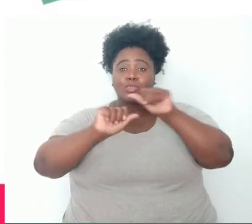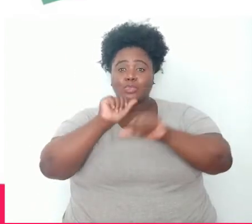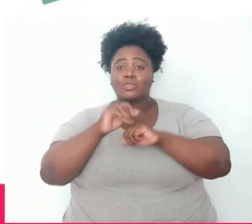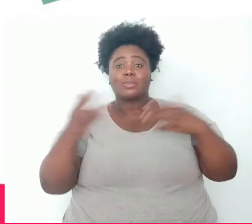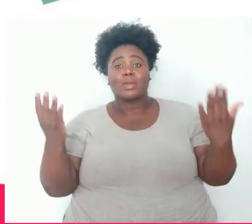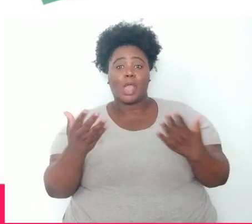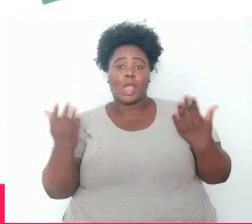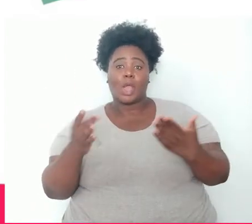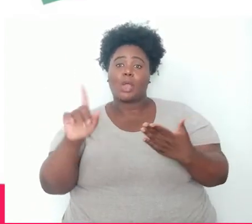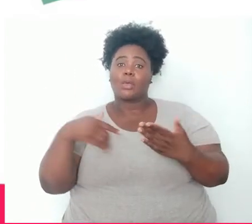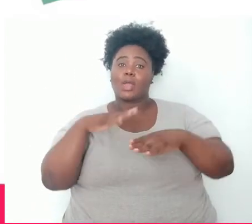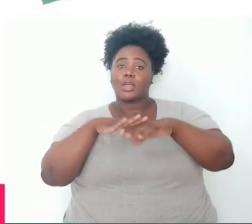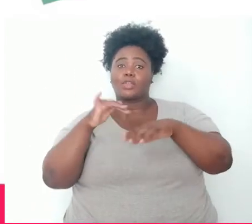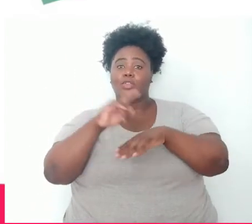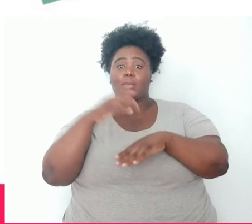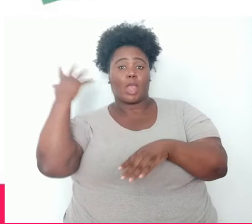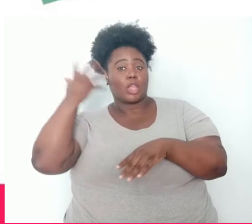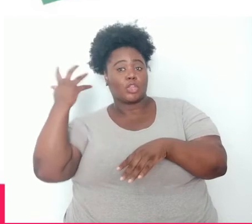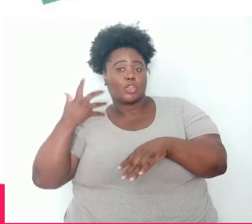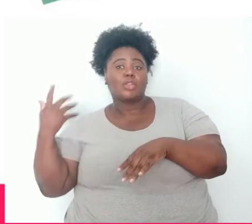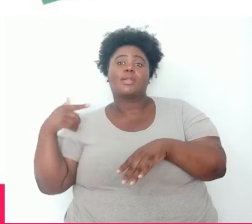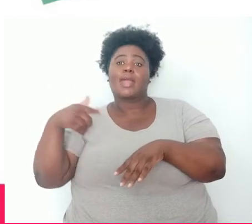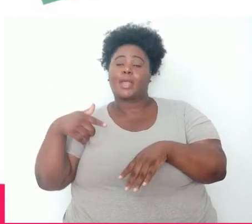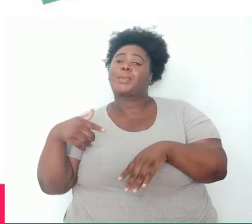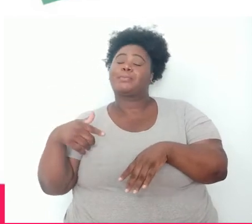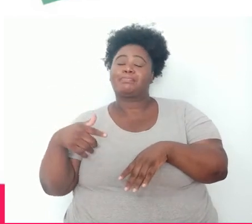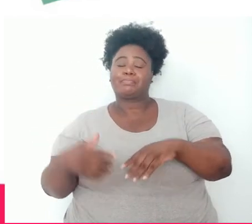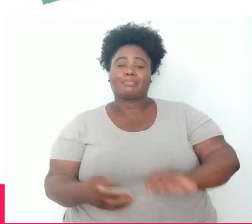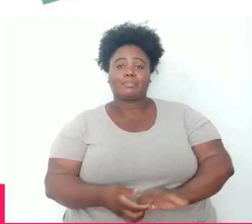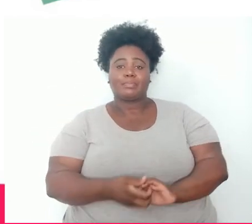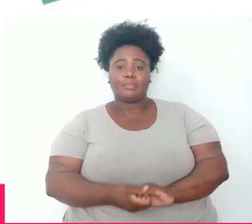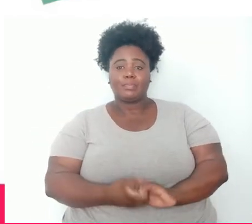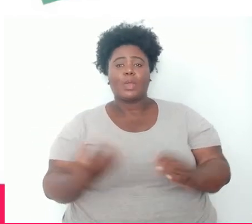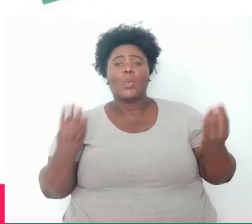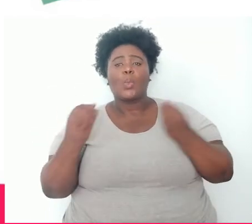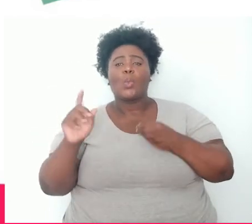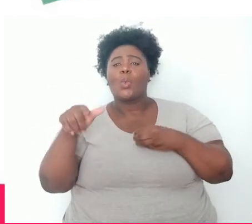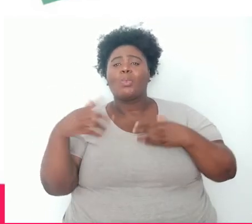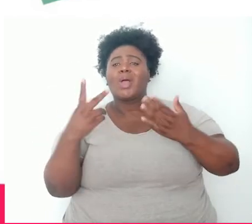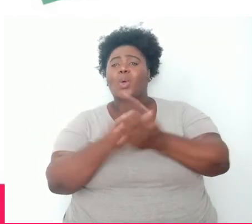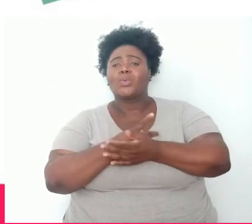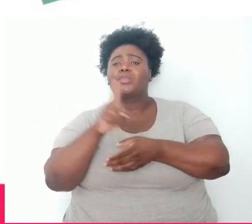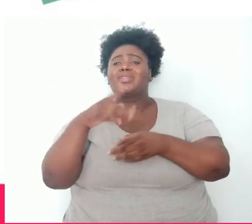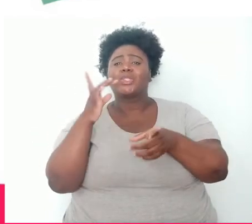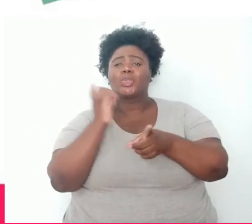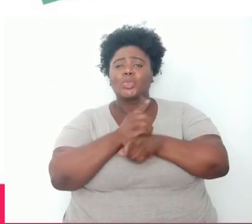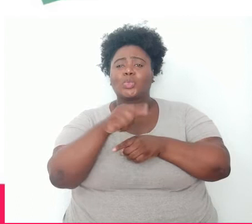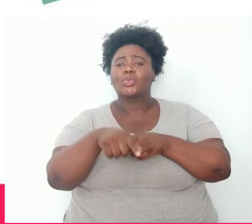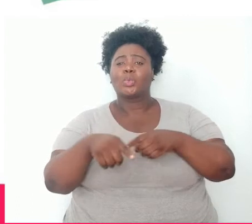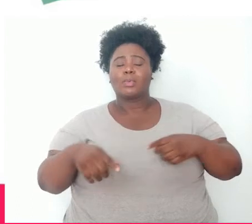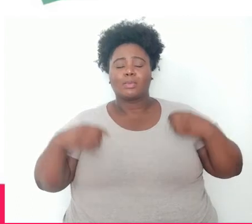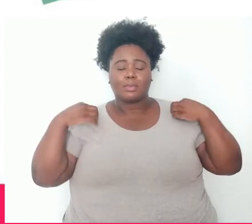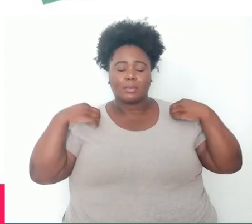atualmente vem sendo chamado de drag queen, né? Como é que foi isso? Você descobriu isso